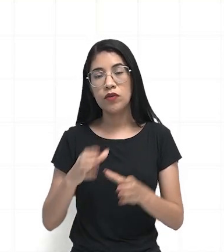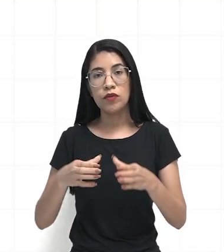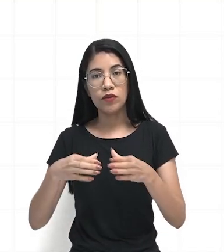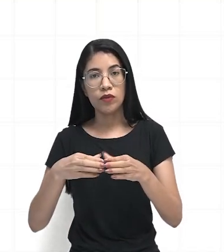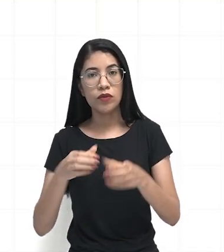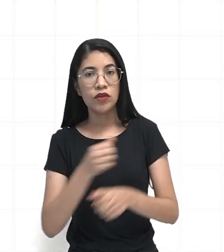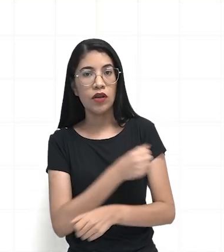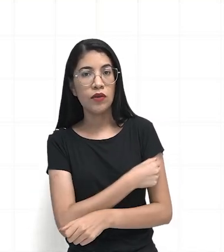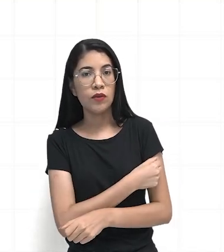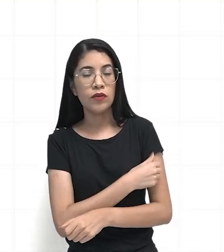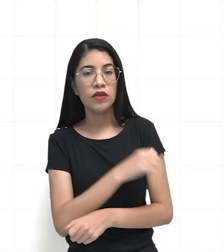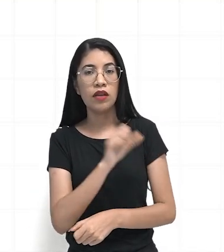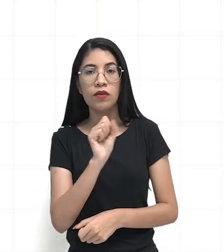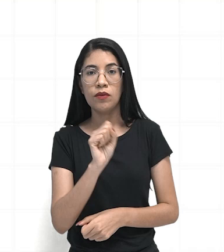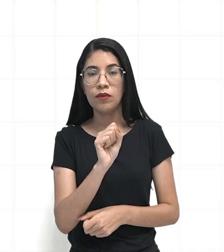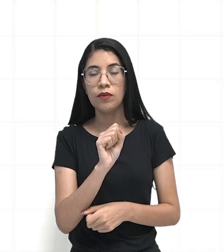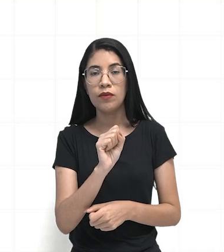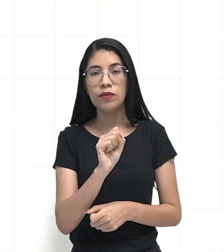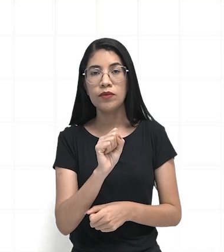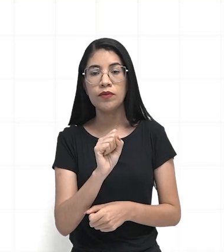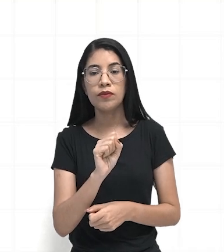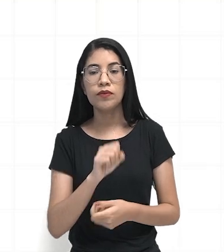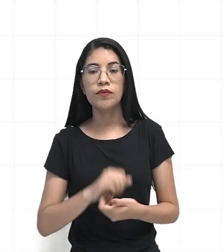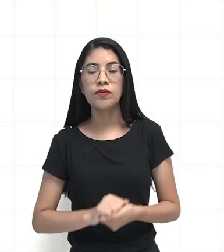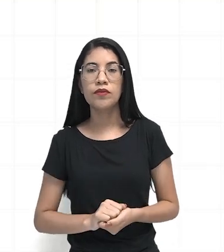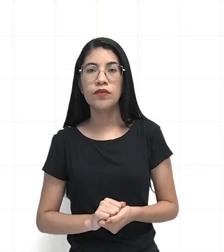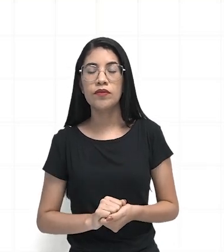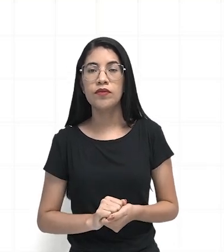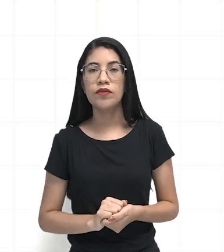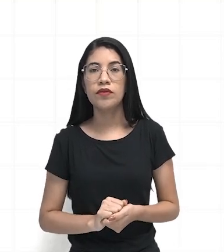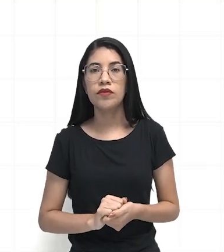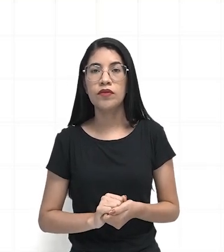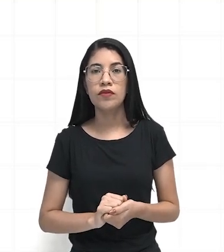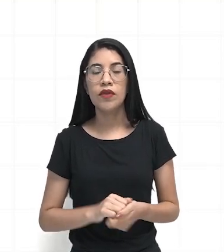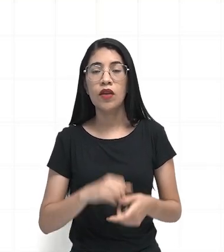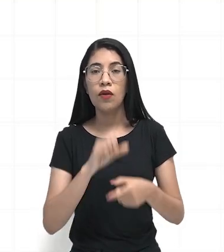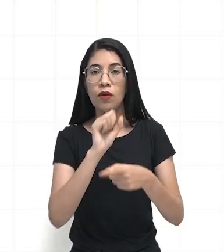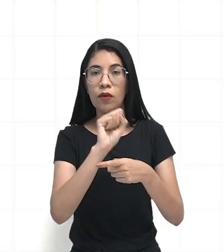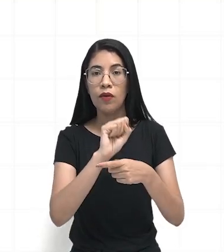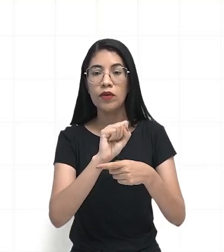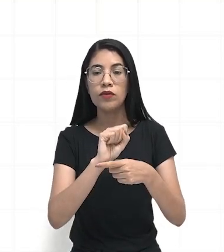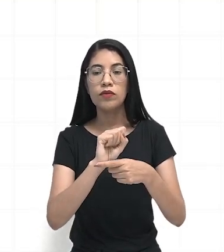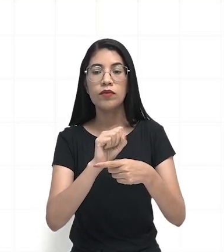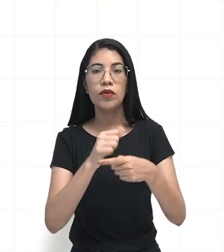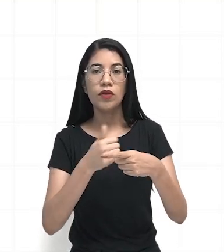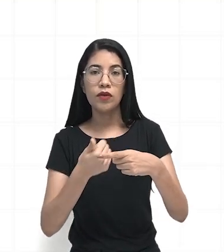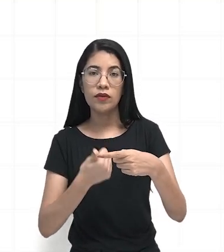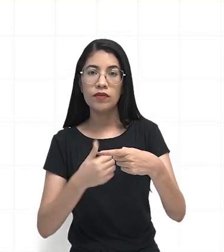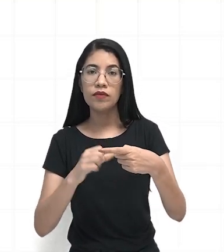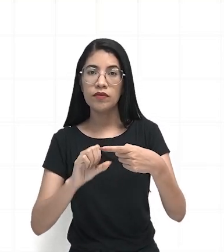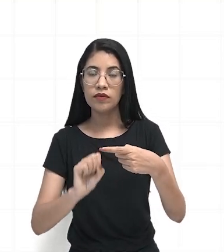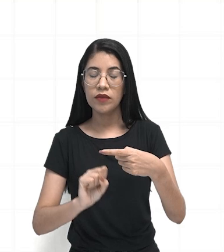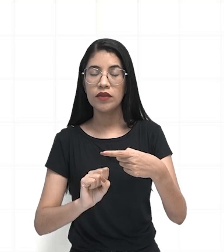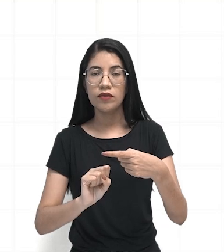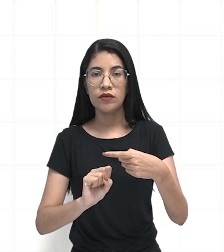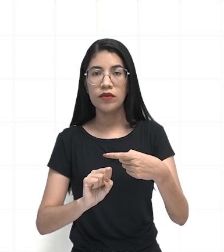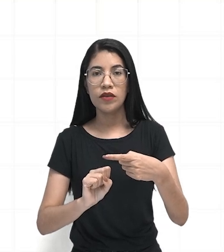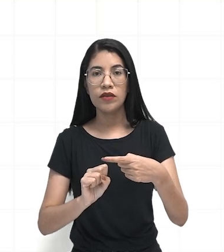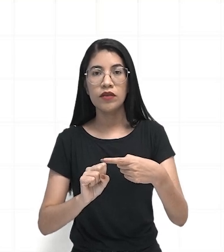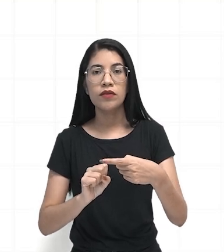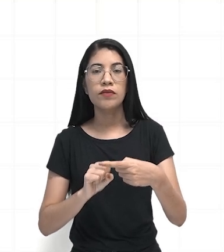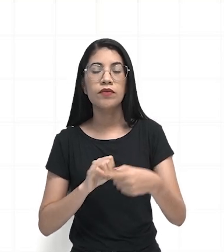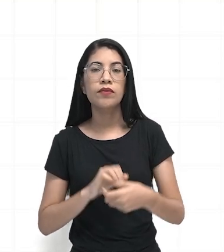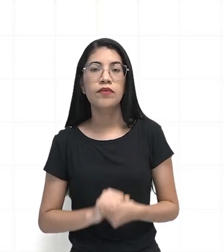será 8 casos favoráveis dividido pelo total, ou seja, todos os alunos